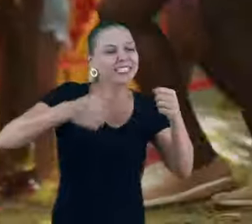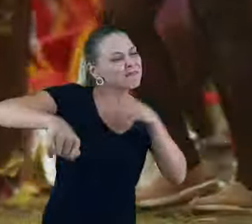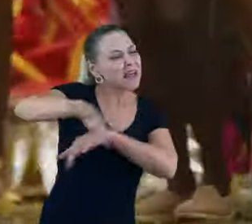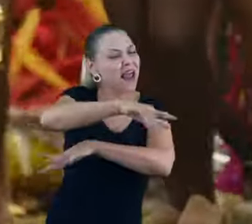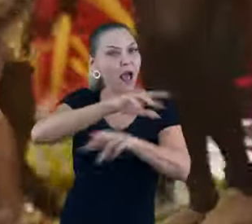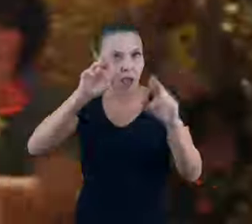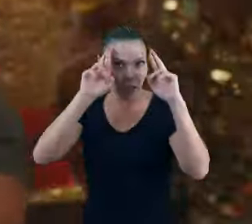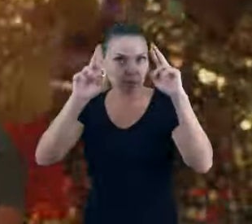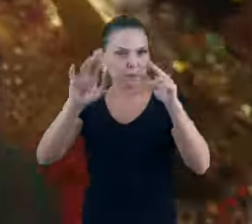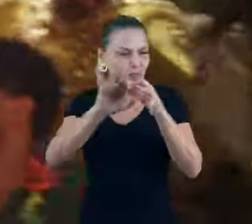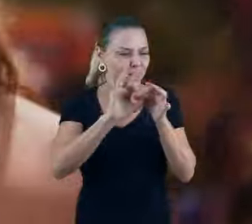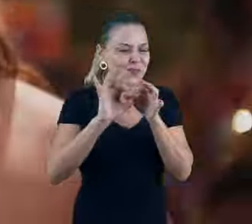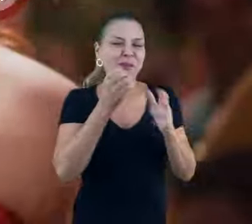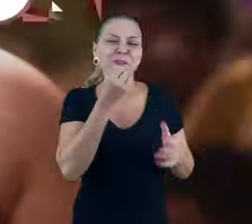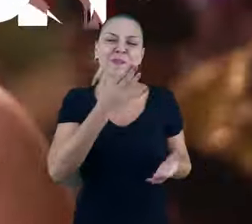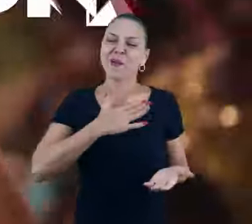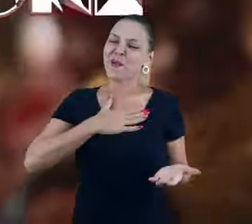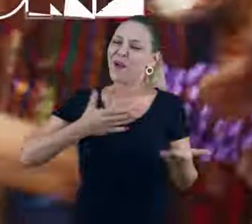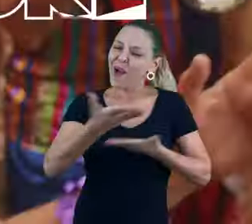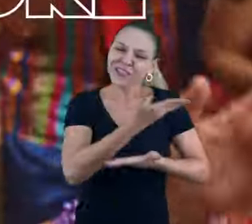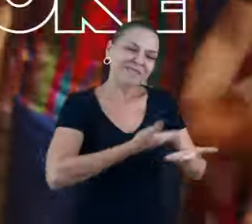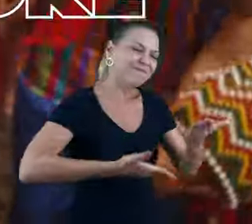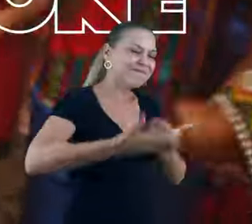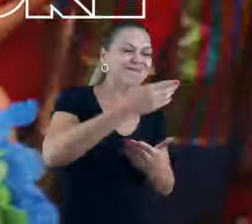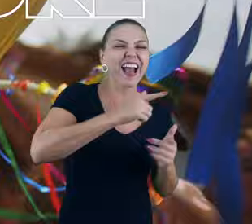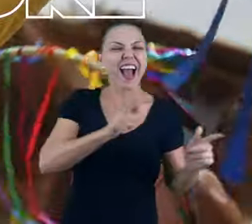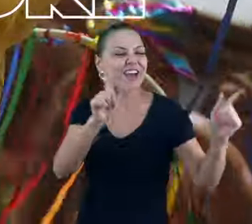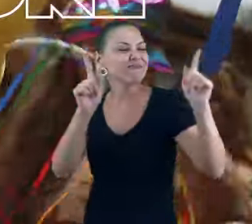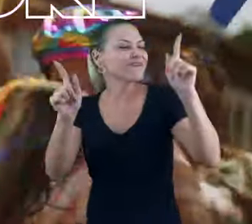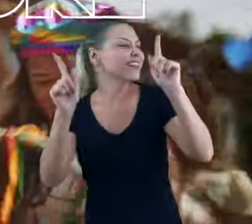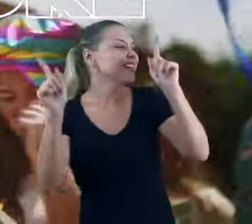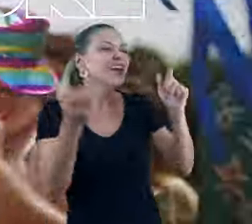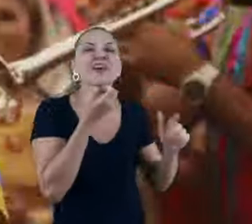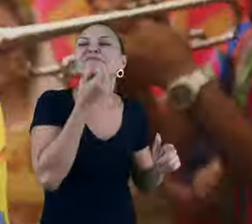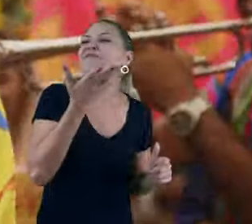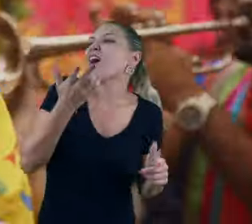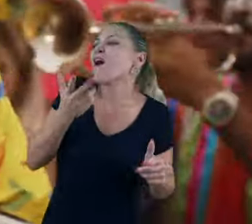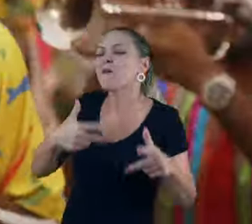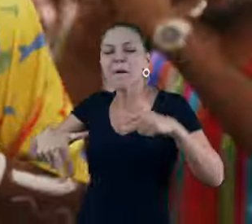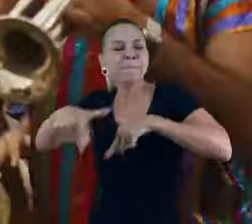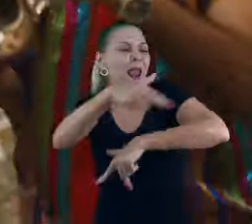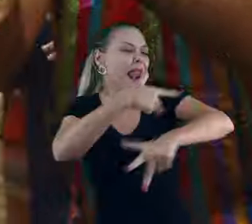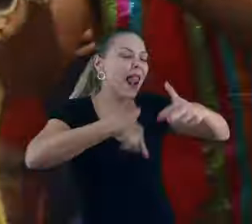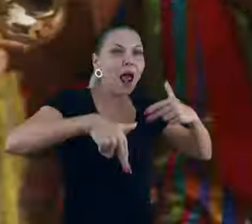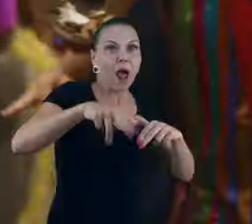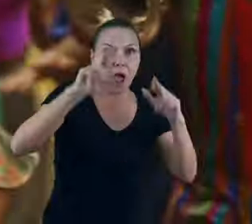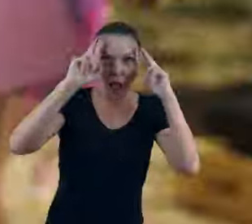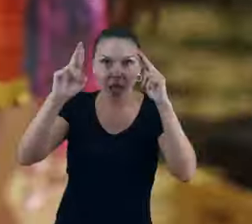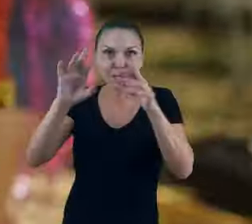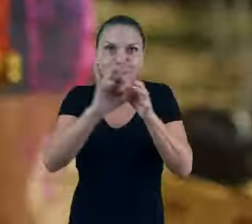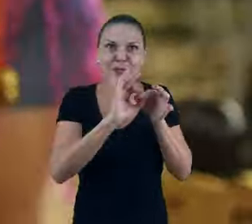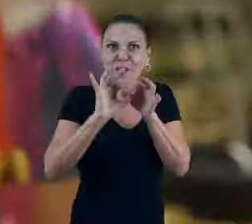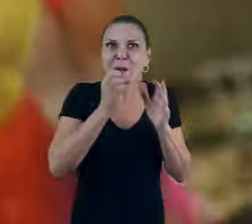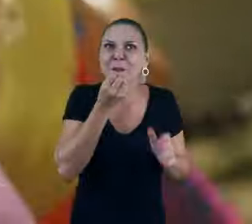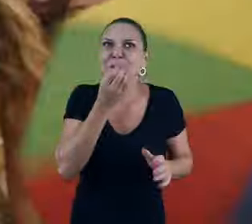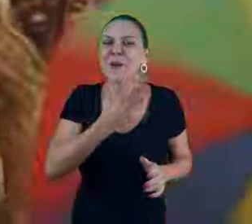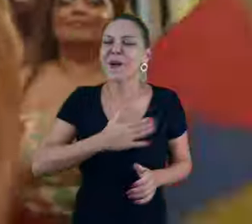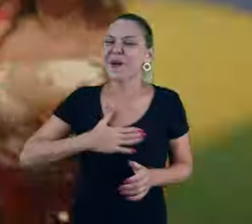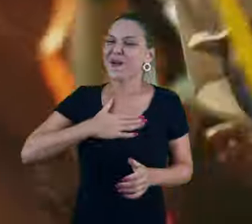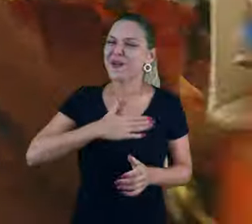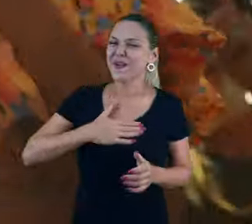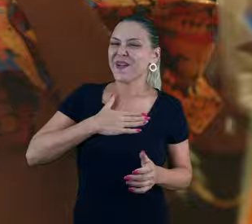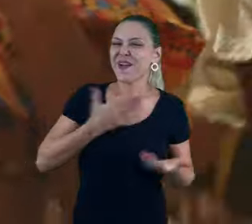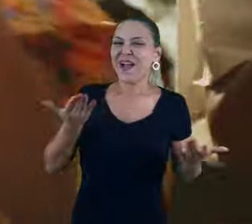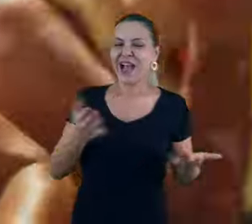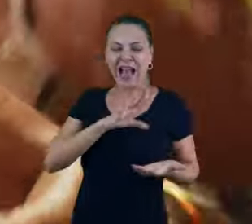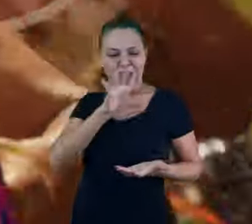a cidade. O respeito nos une, é bom e eu gosto. Brincando de boa, curtindo a folia. O respeito nos une,